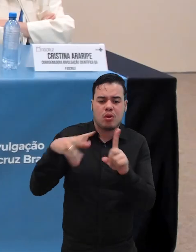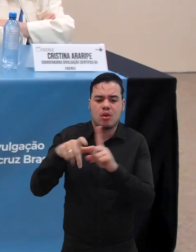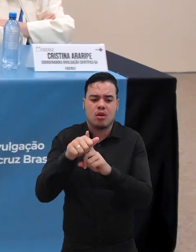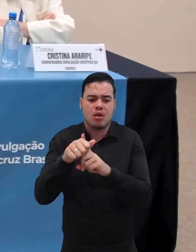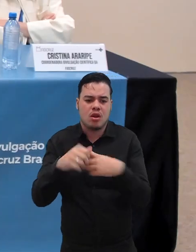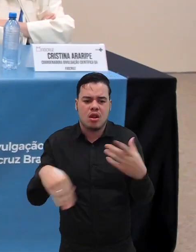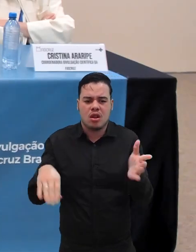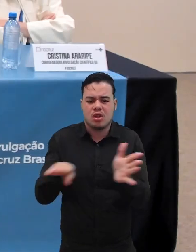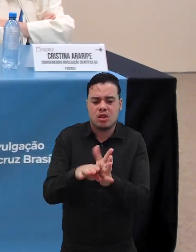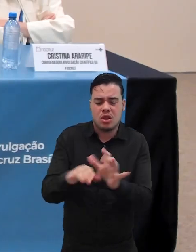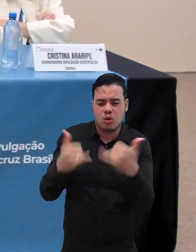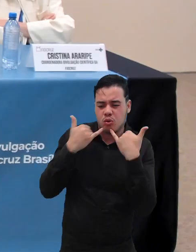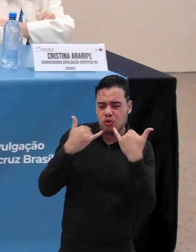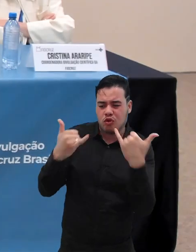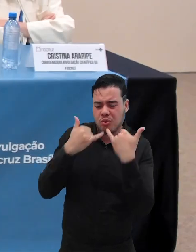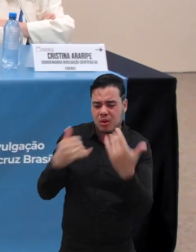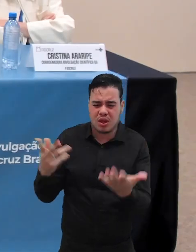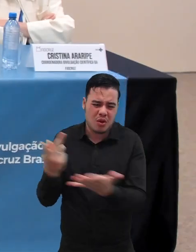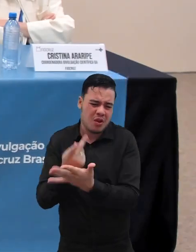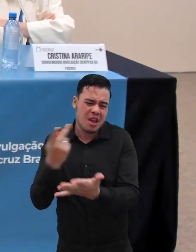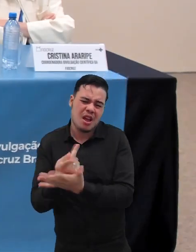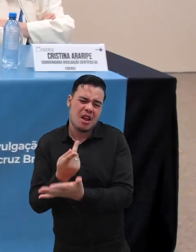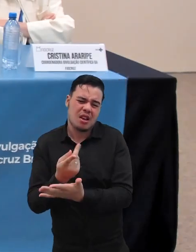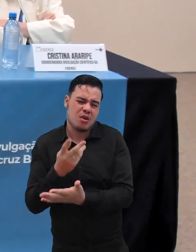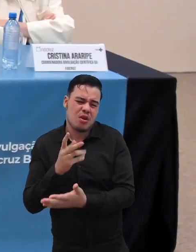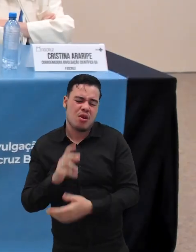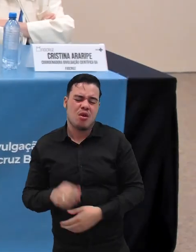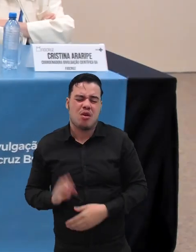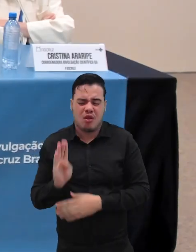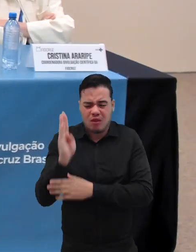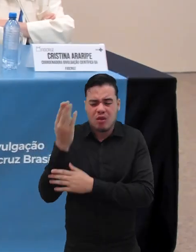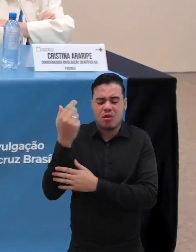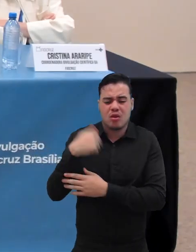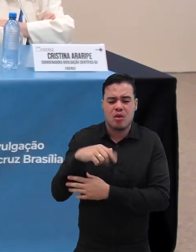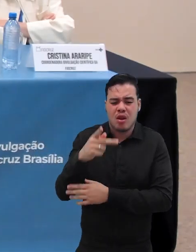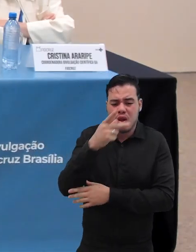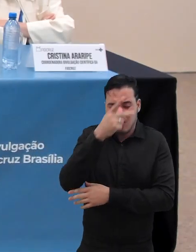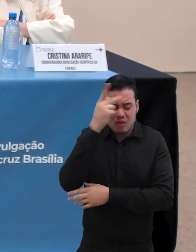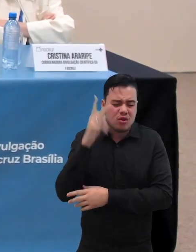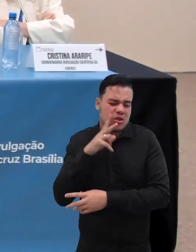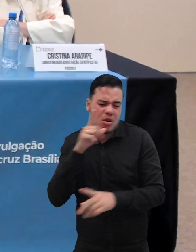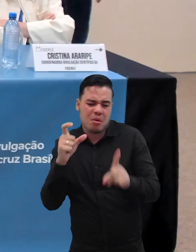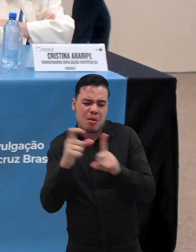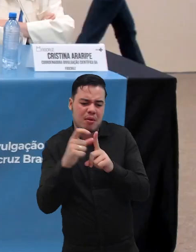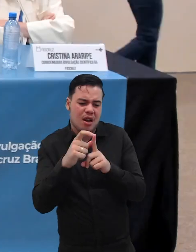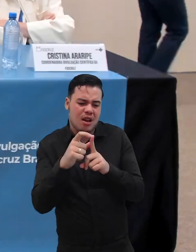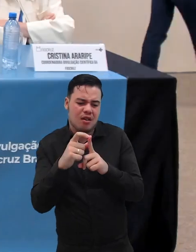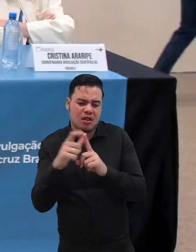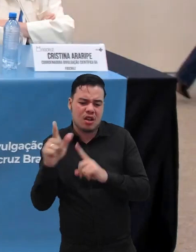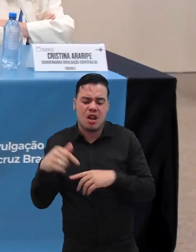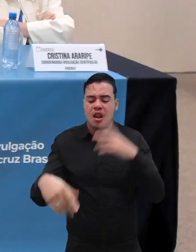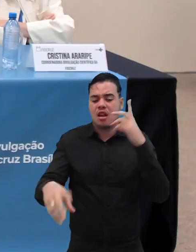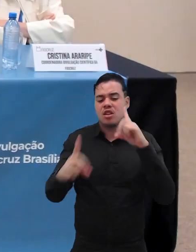uma informação errada. Então, a palavra que eu vejo que é de ordem aqui é o diálogo, né, é o